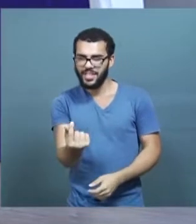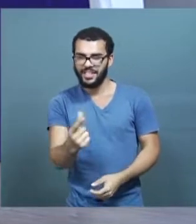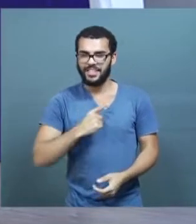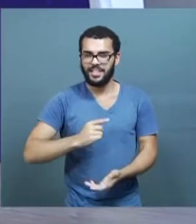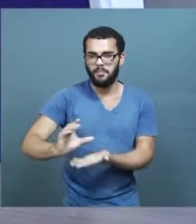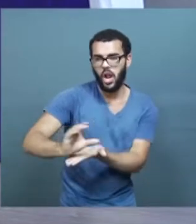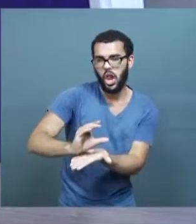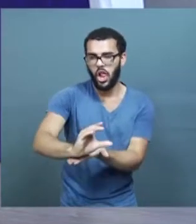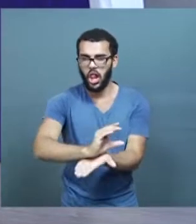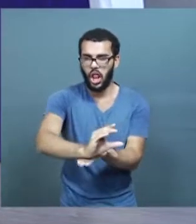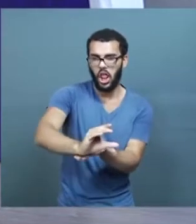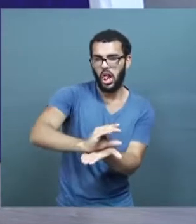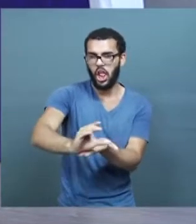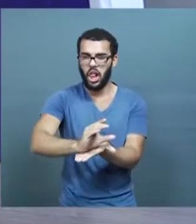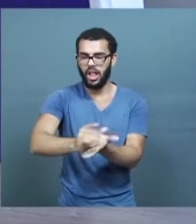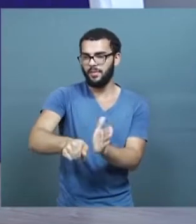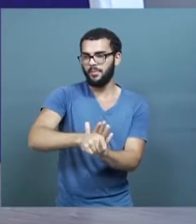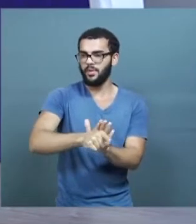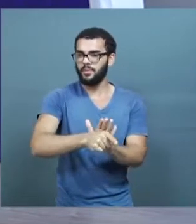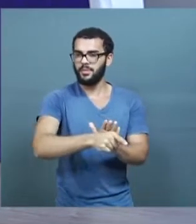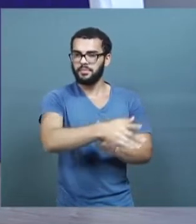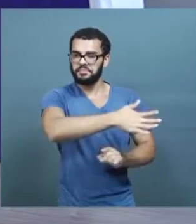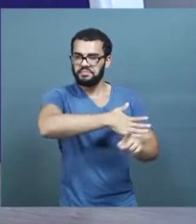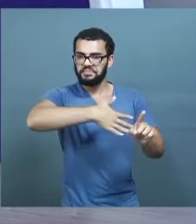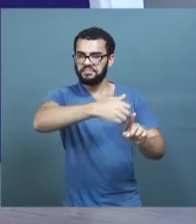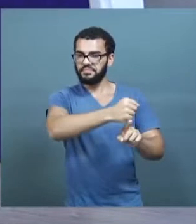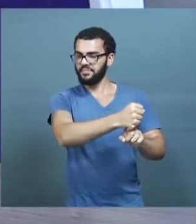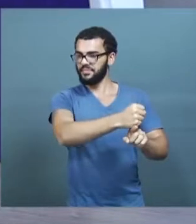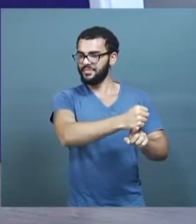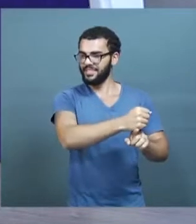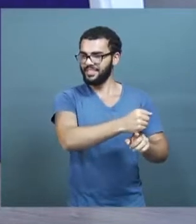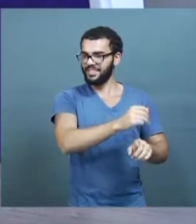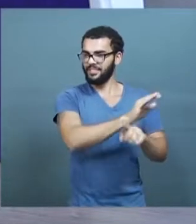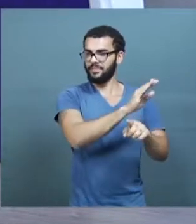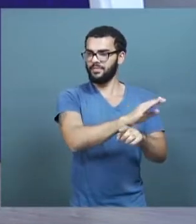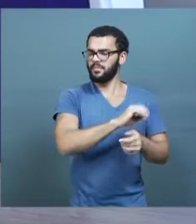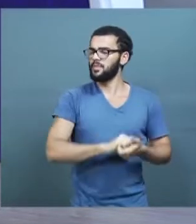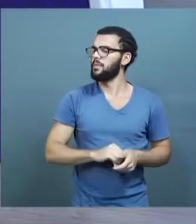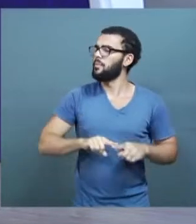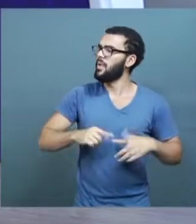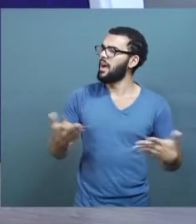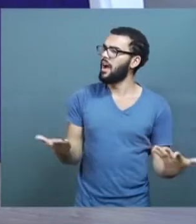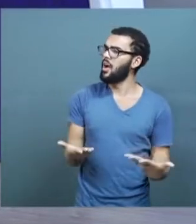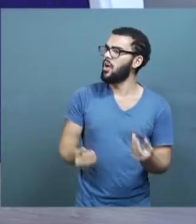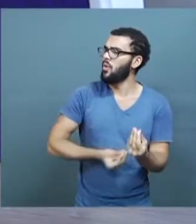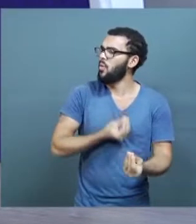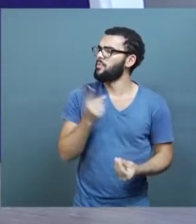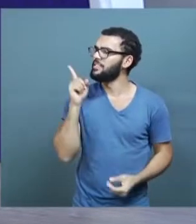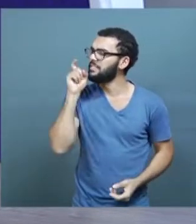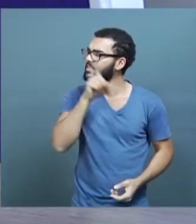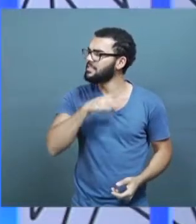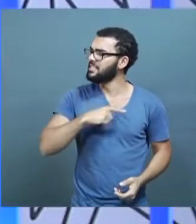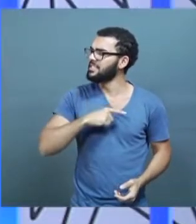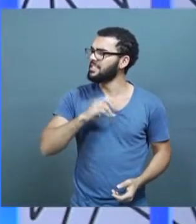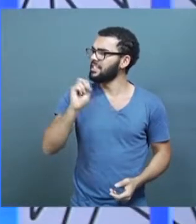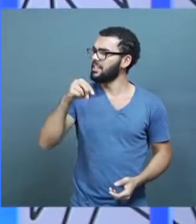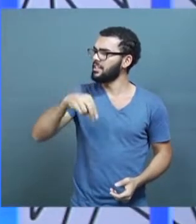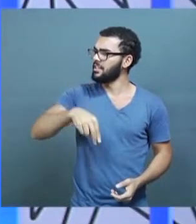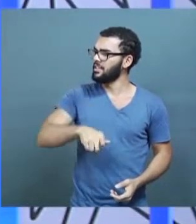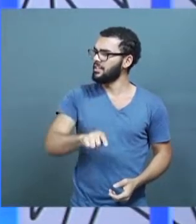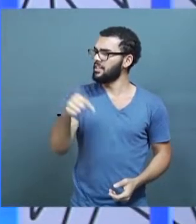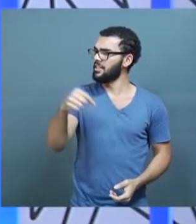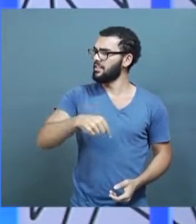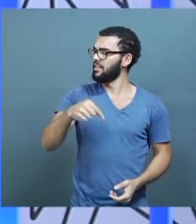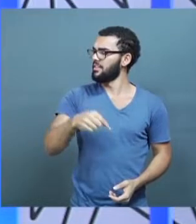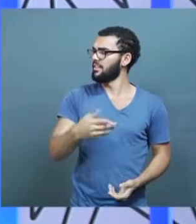séria. Mas eu queria que você falasse as dificuldades hoje que as ONGs enfrentam no nosso país. A gente sabe que também não é fácil, né? Bom, as dificuldades